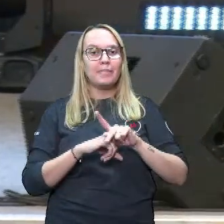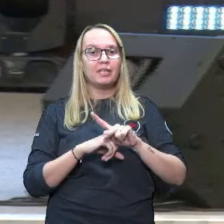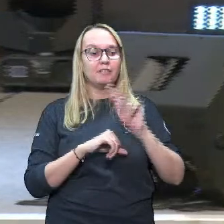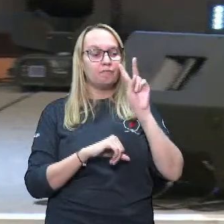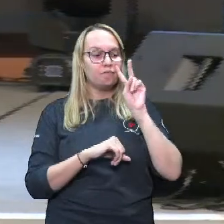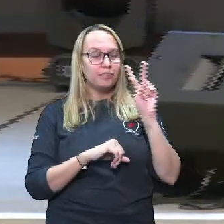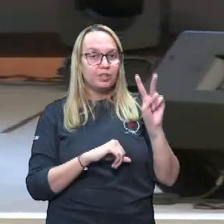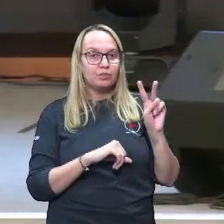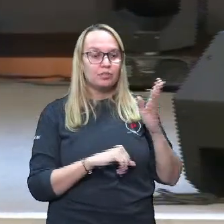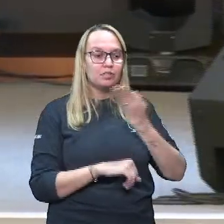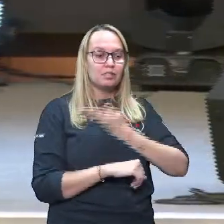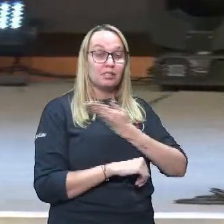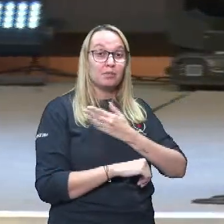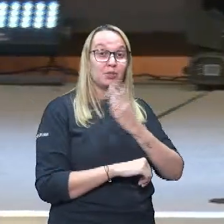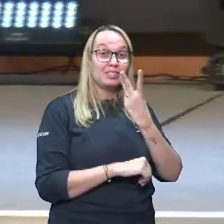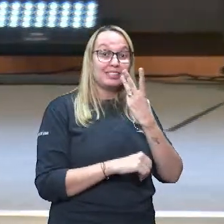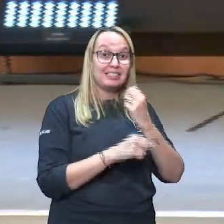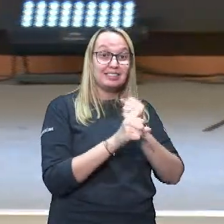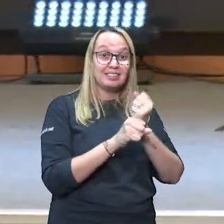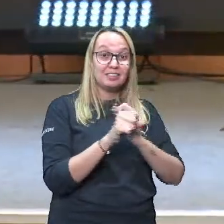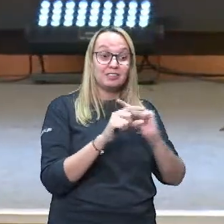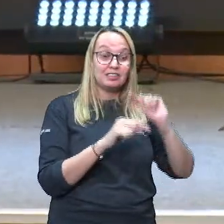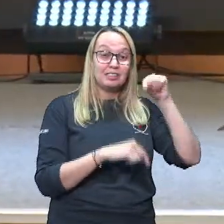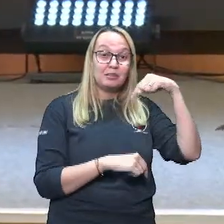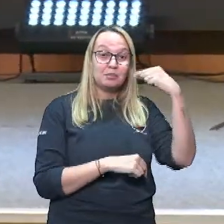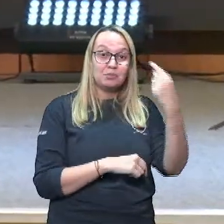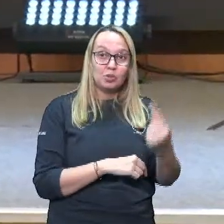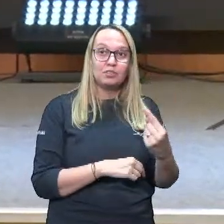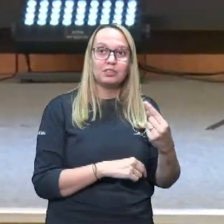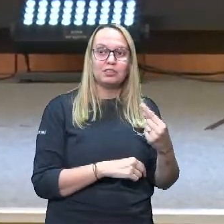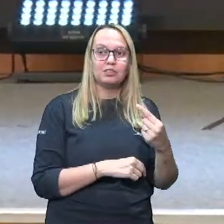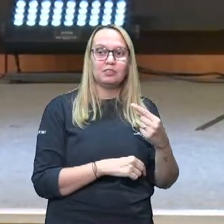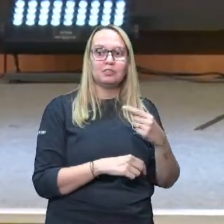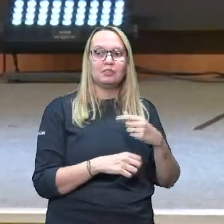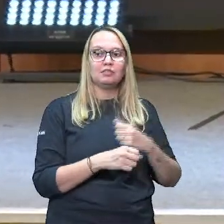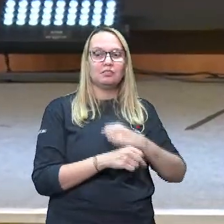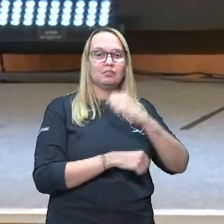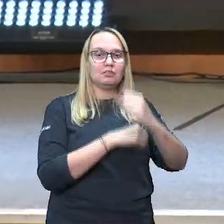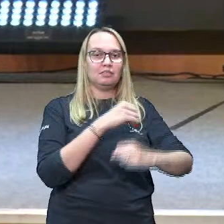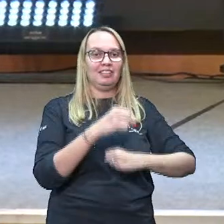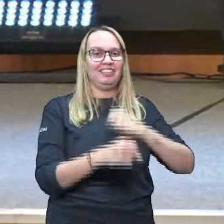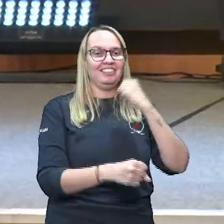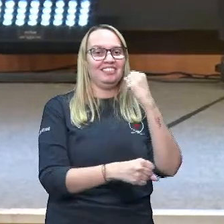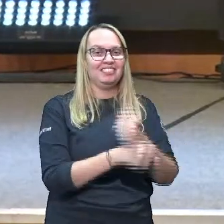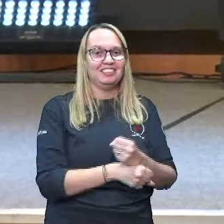quase 3 anos depois e disse: vou pescar.